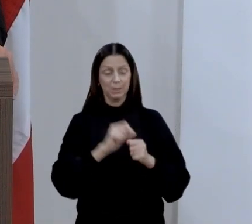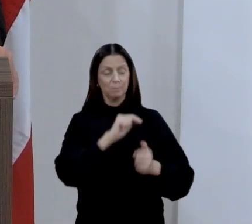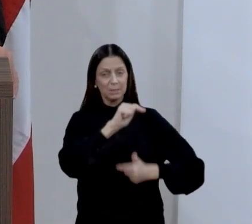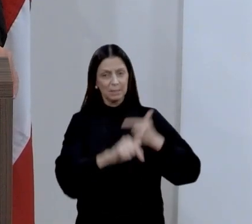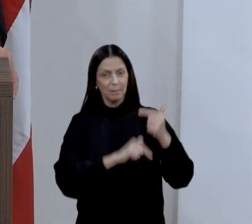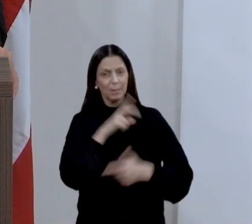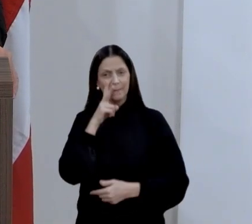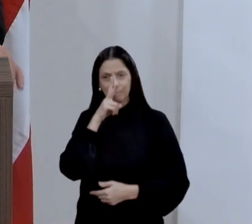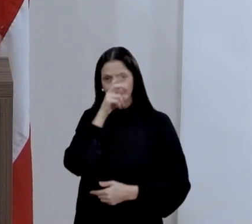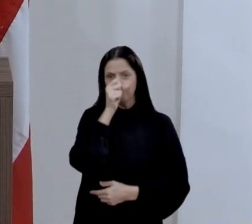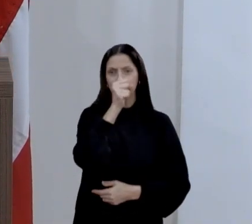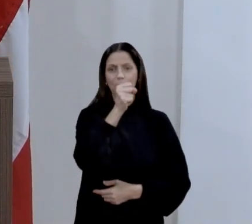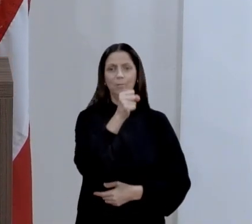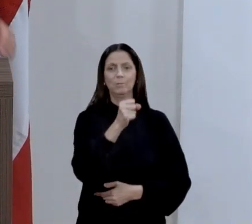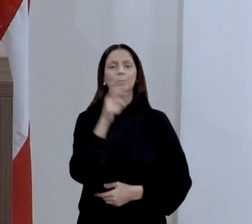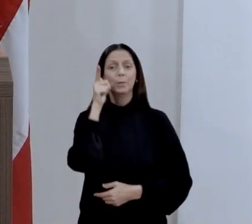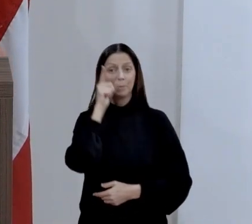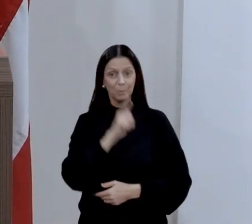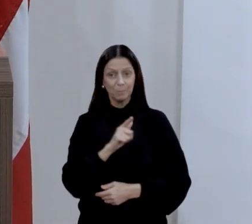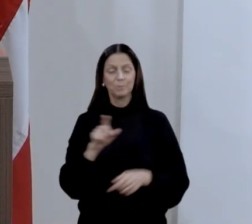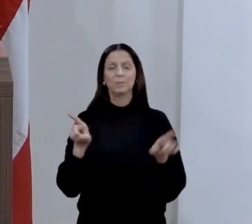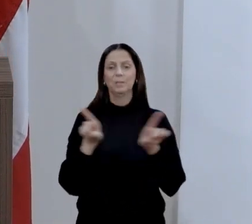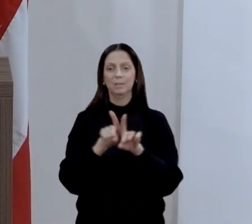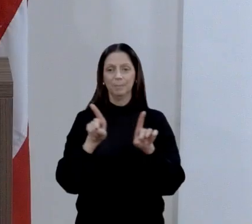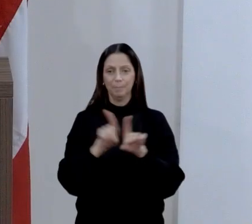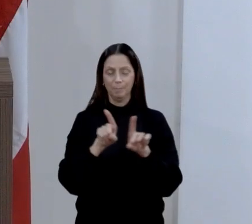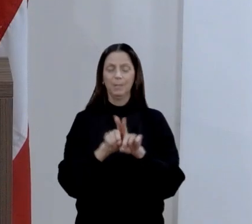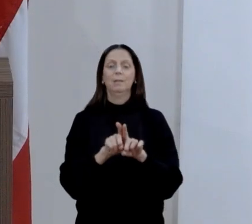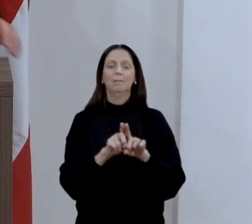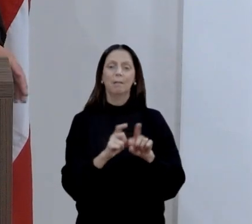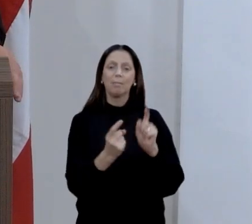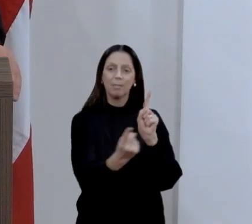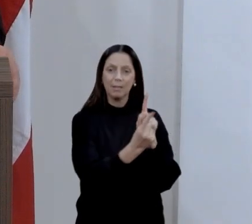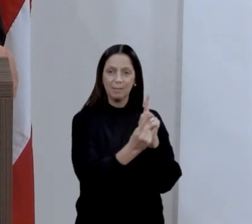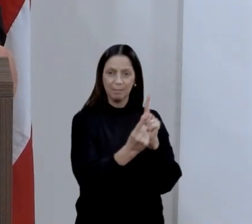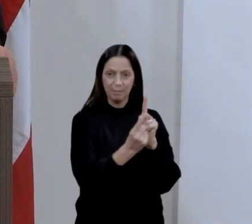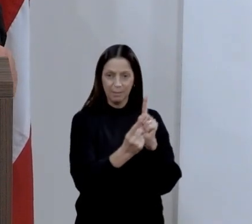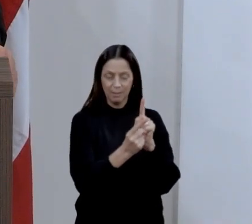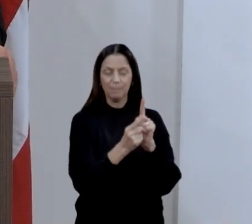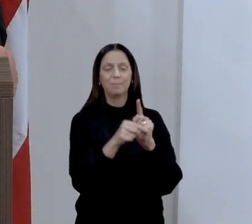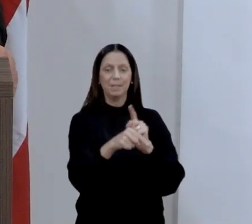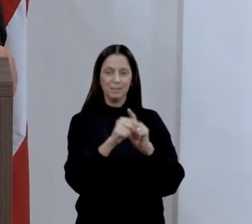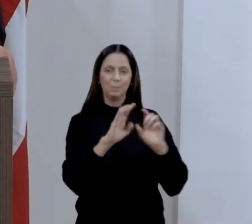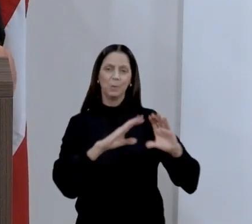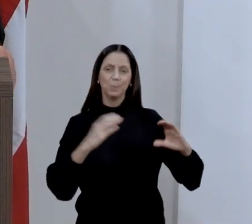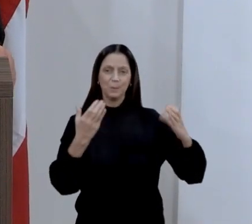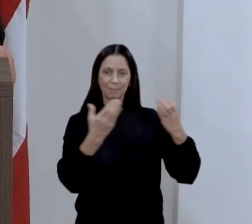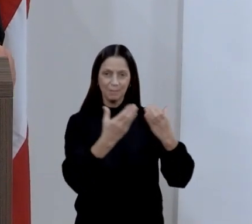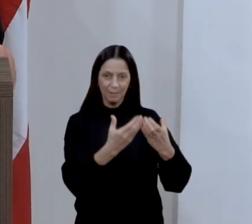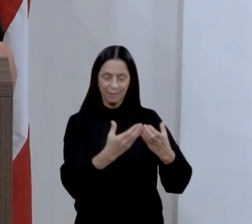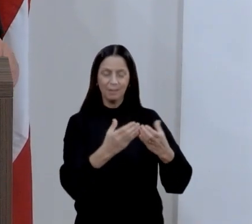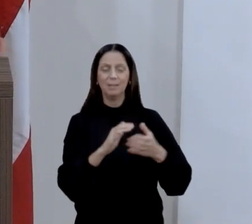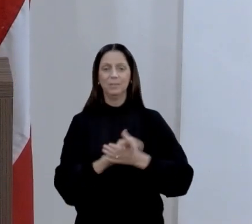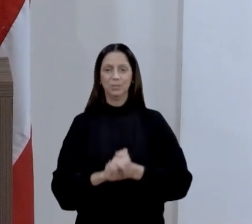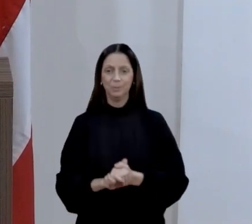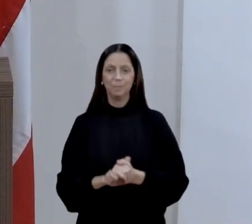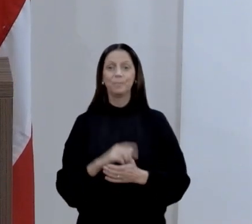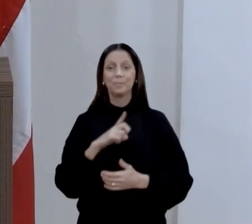gente consiga atender essas demandas da Rua Candango, né, a limpeza daquele ribeirão que fica ali aos